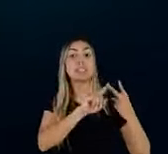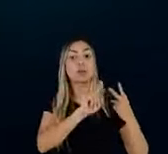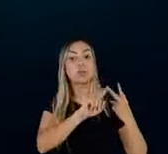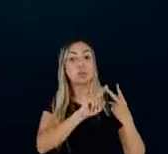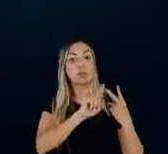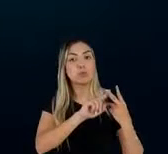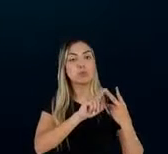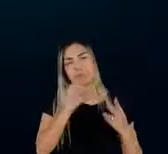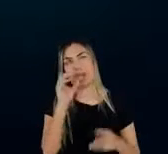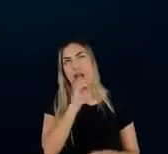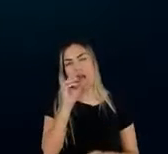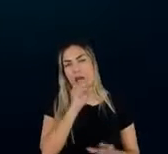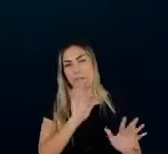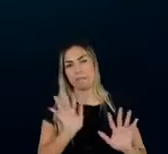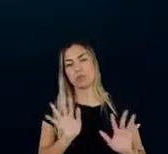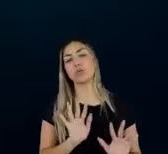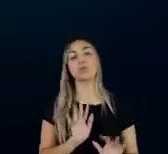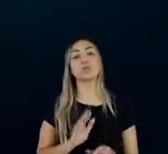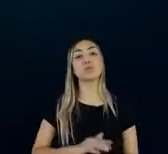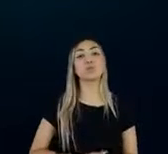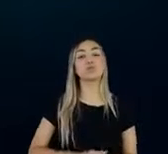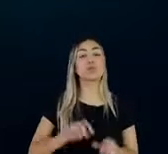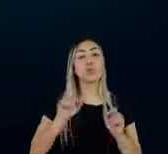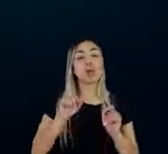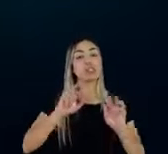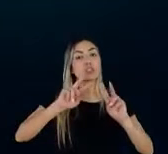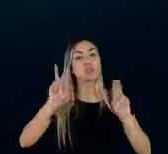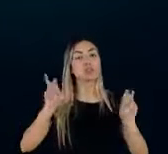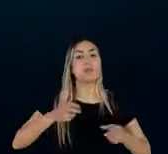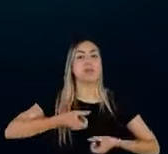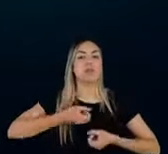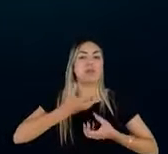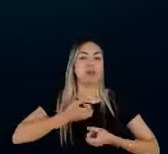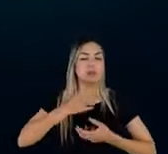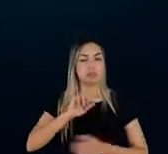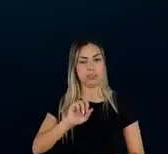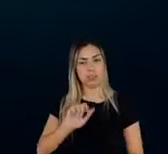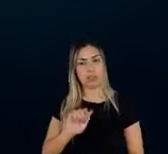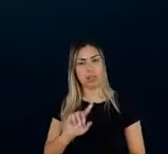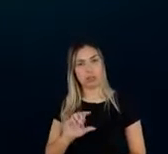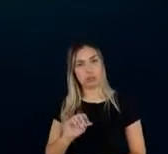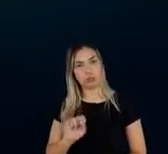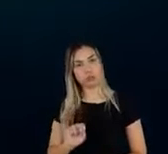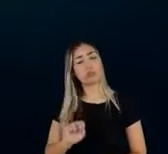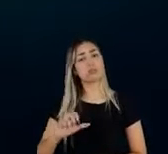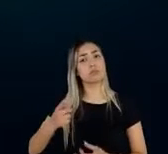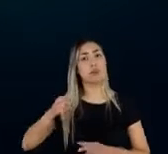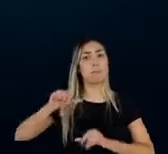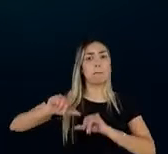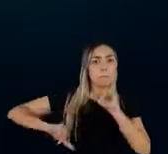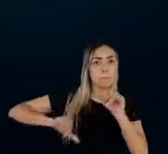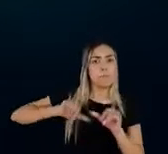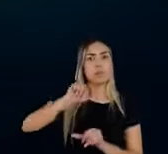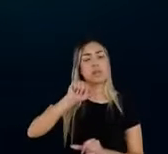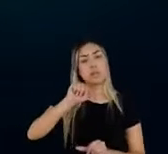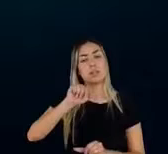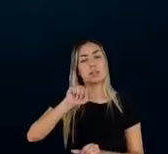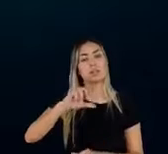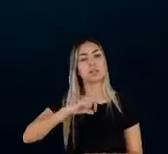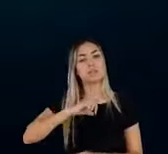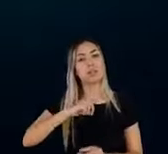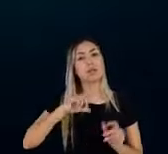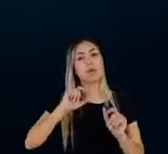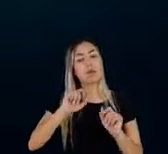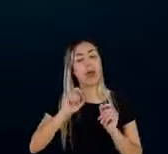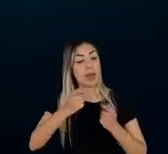fazer rápido que é exatamente a questão dos dados nessas mudanças elas geram né O que a gente pode chamar